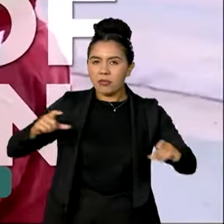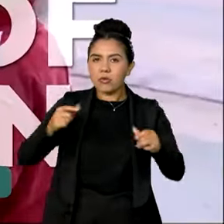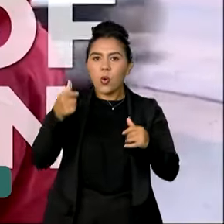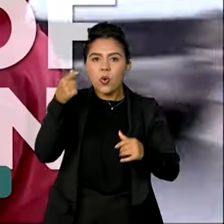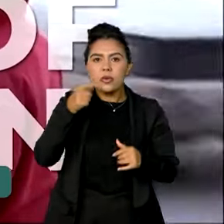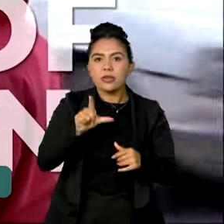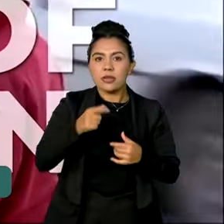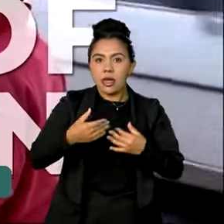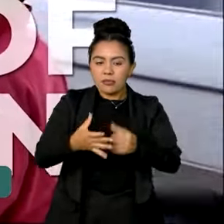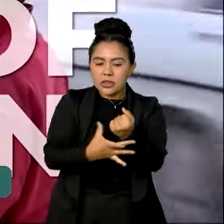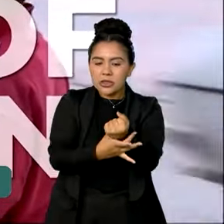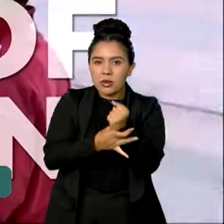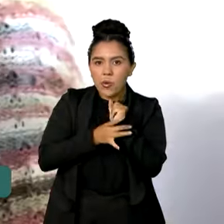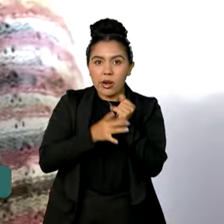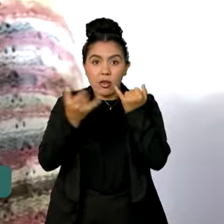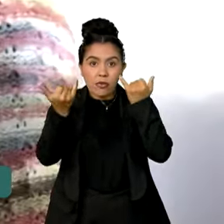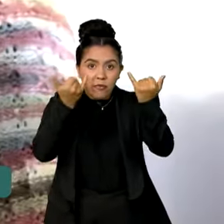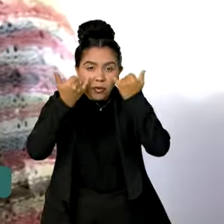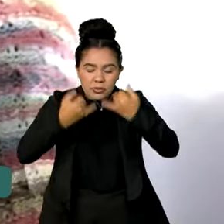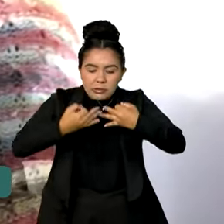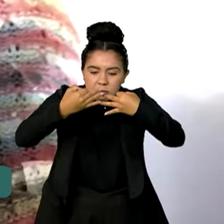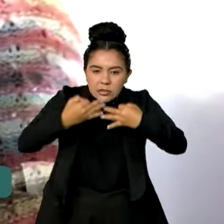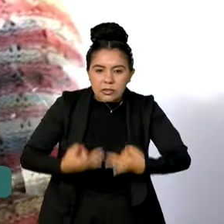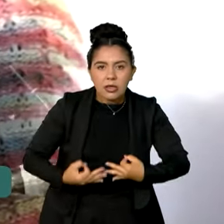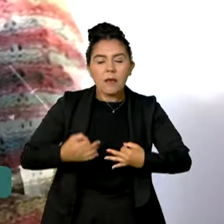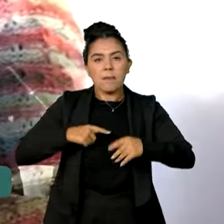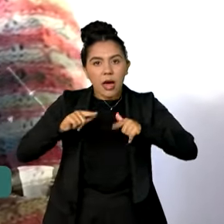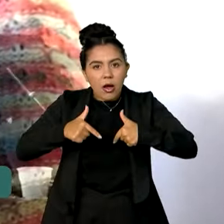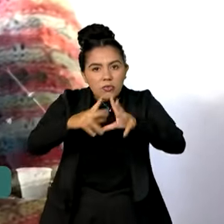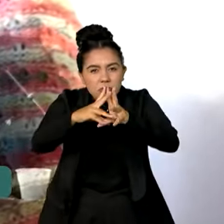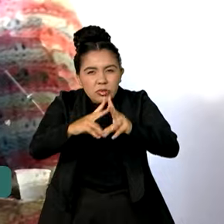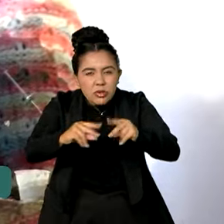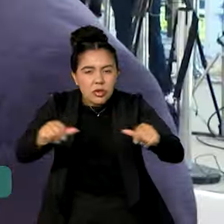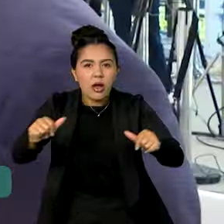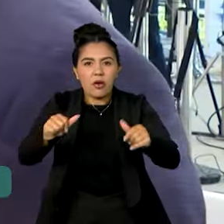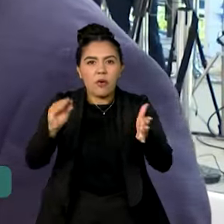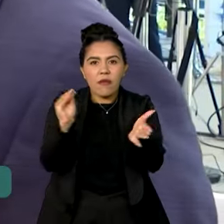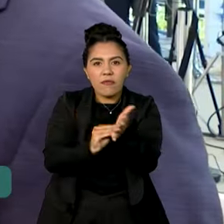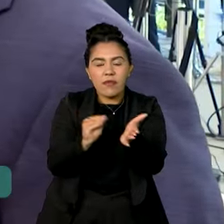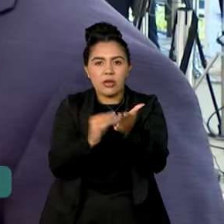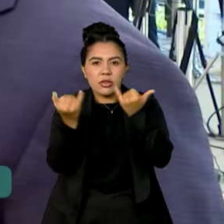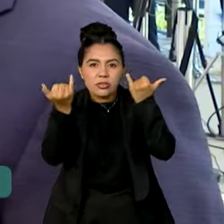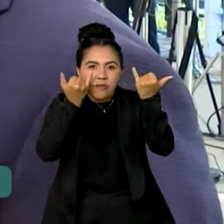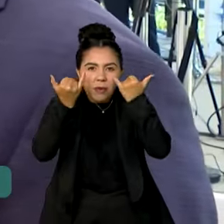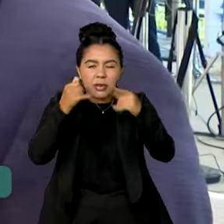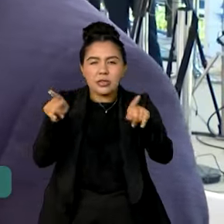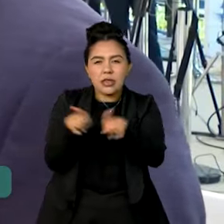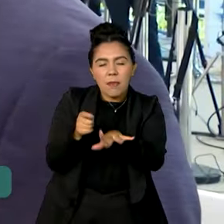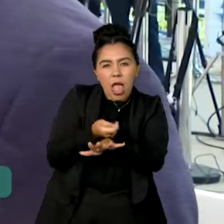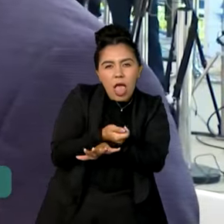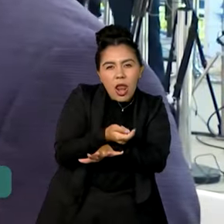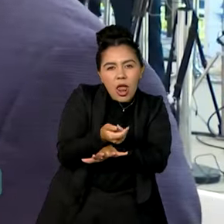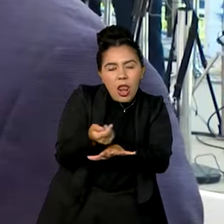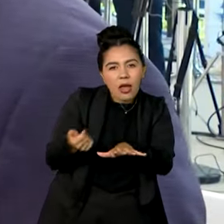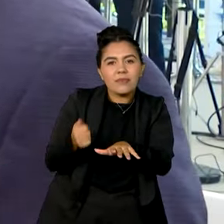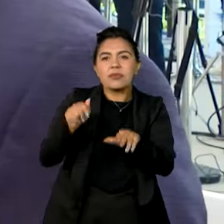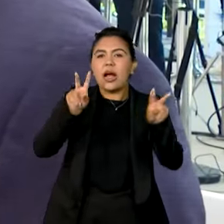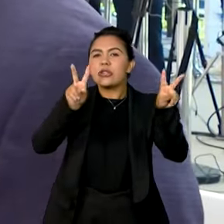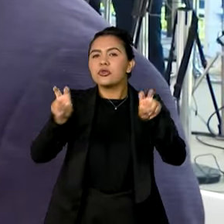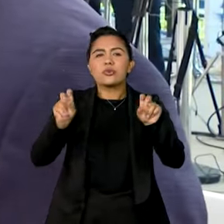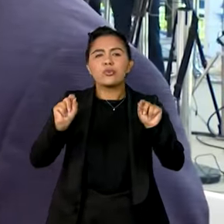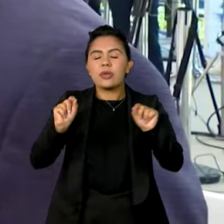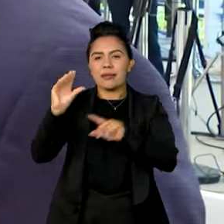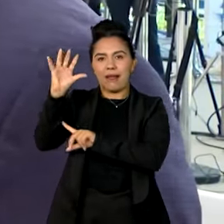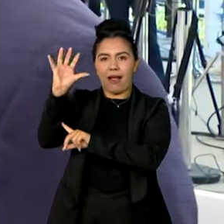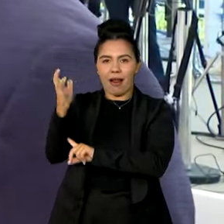é combater a desinformação quando o assunto é a mudança do clima. A gente observa uma multiplicação, né,